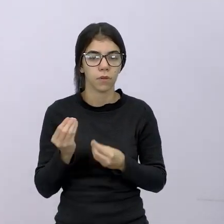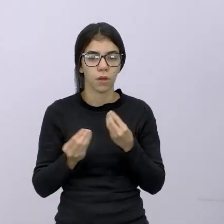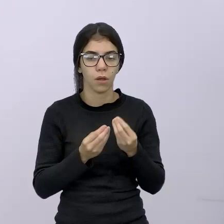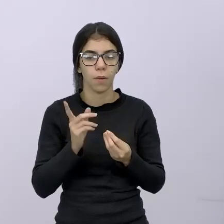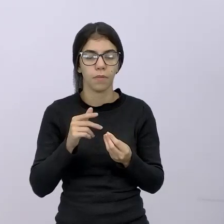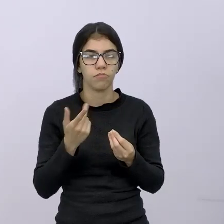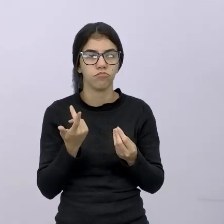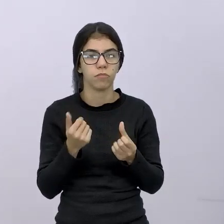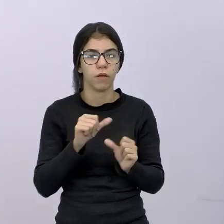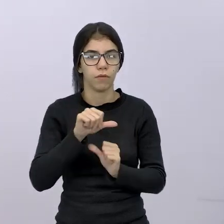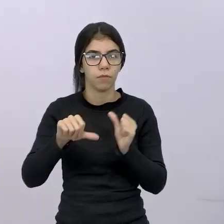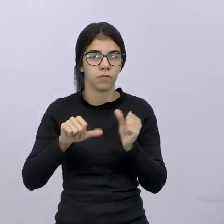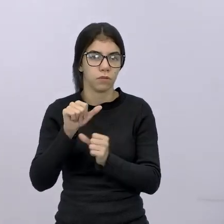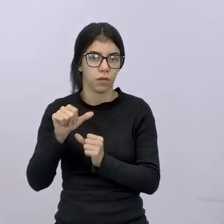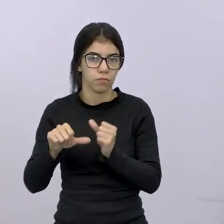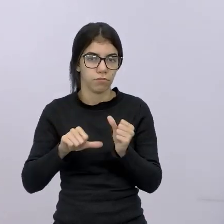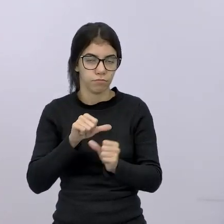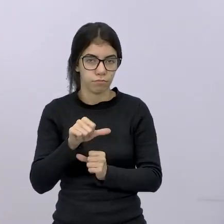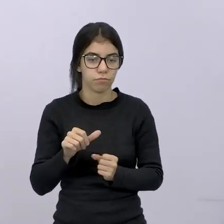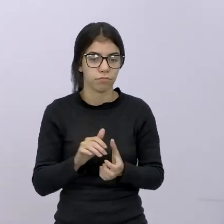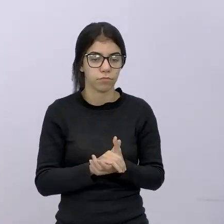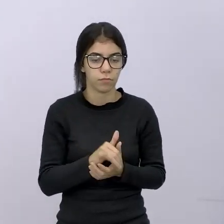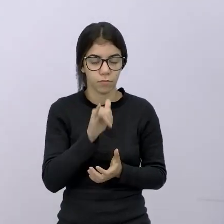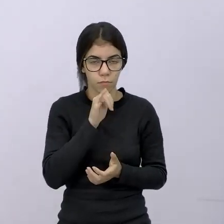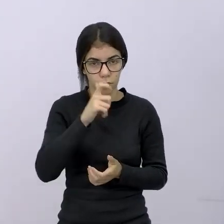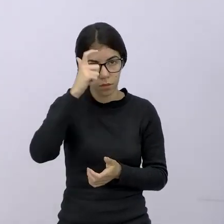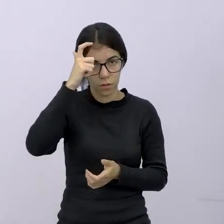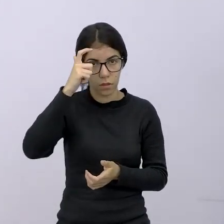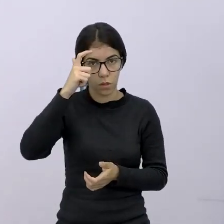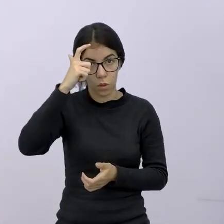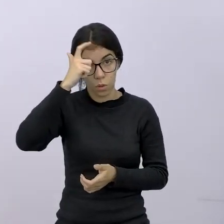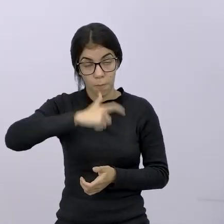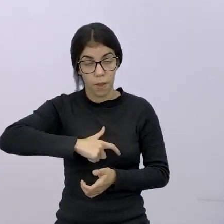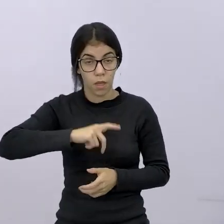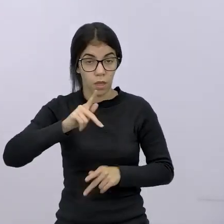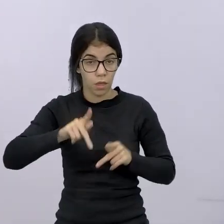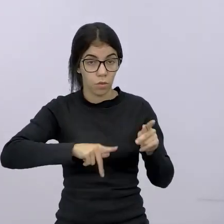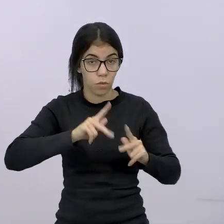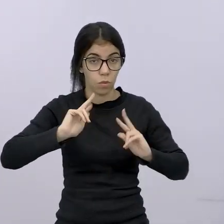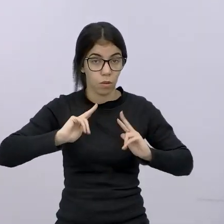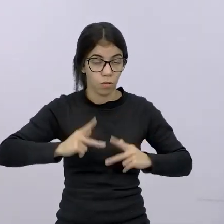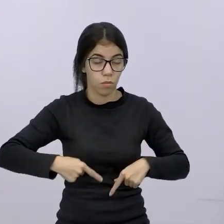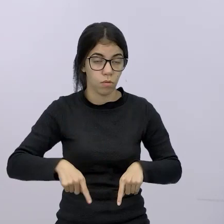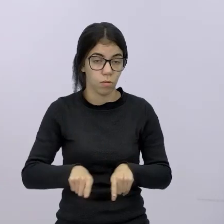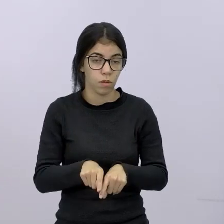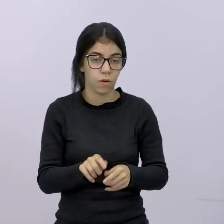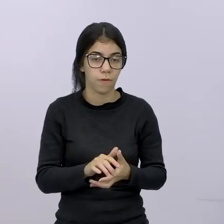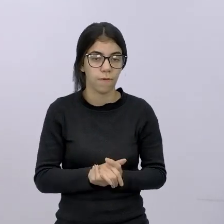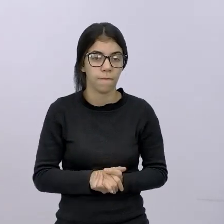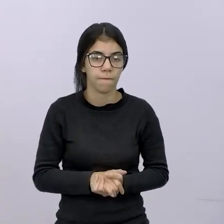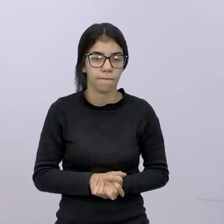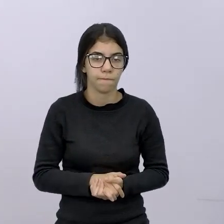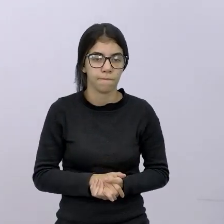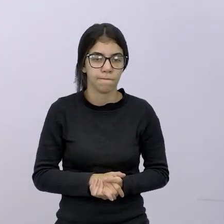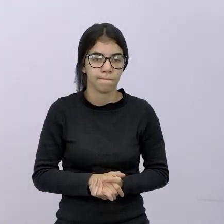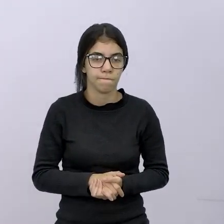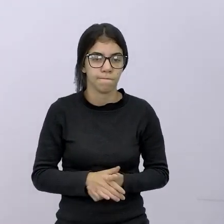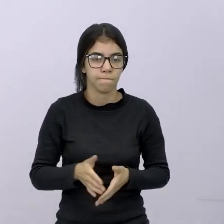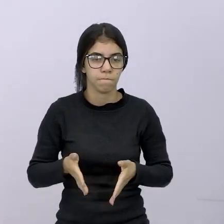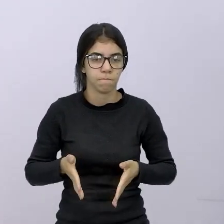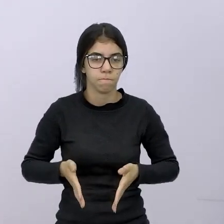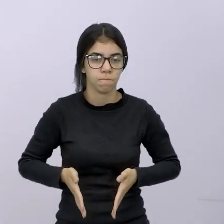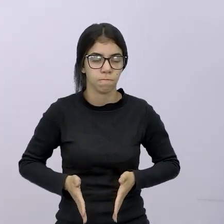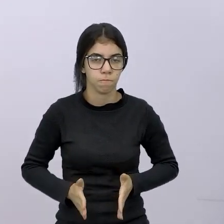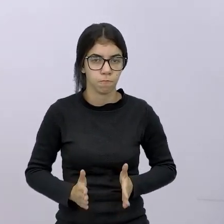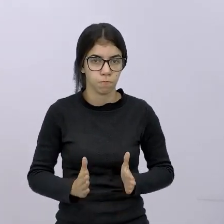se transformar também, né? Então, por exemplo, o ser humano, né? Vamos falar então do ser humano. O ser humano, ele nasce,